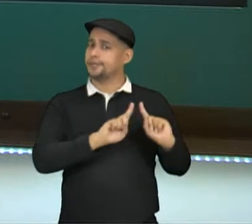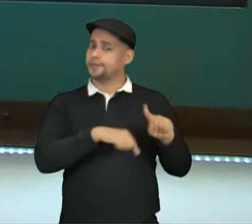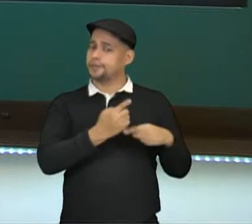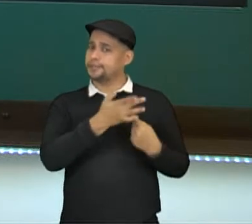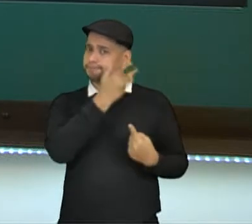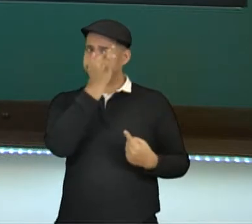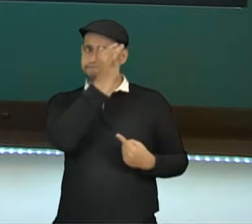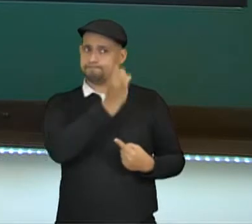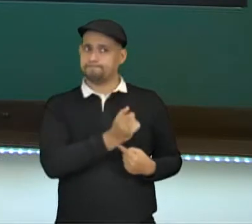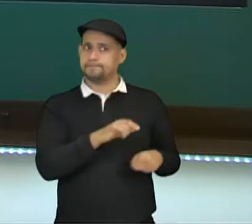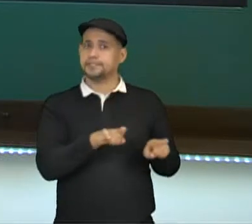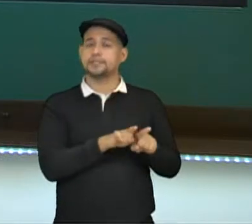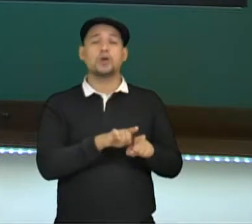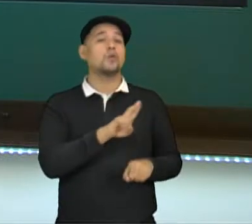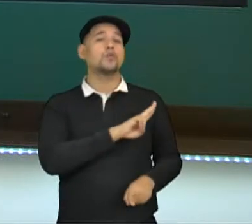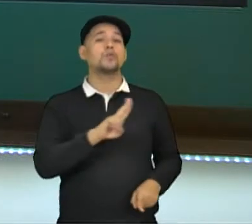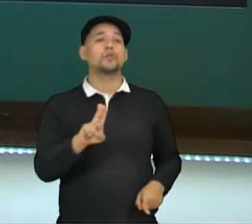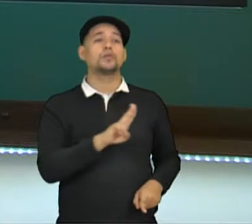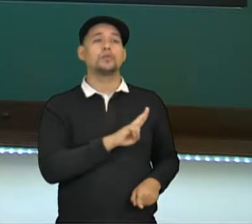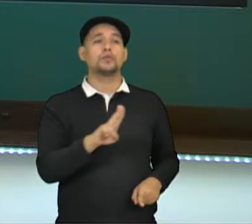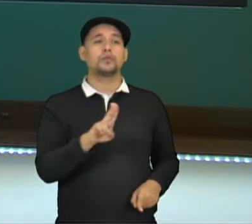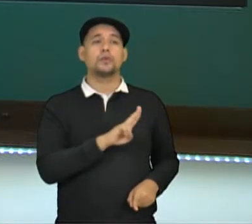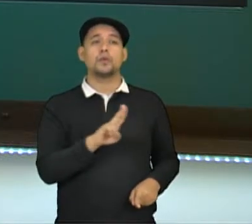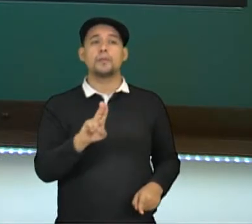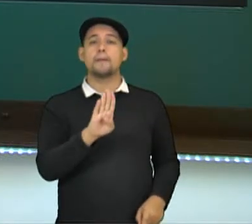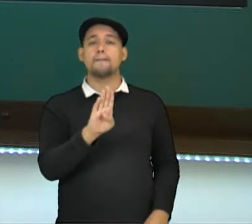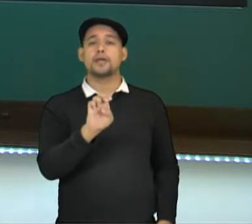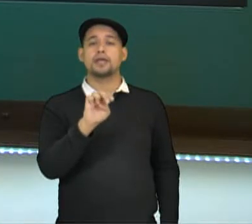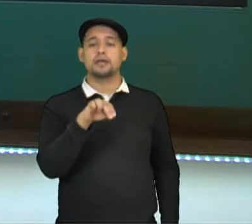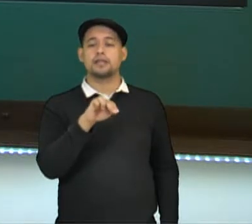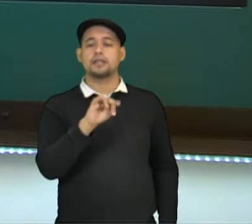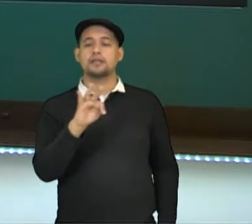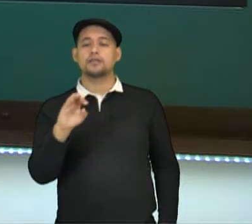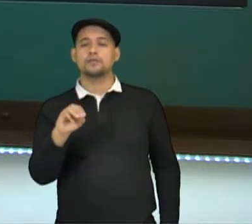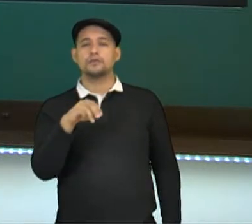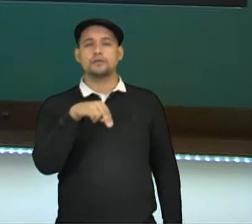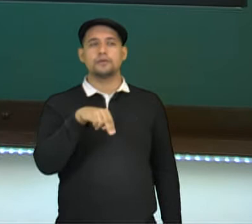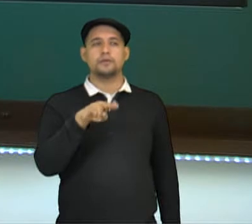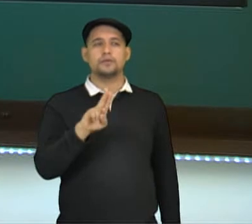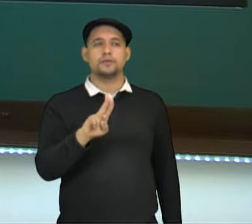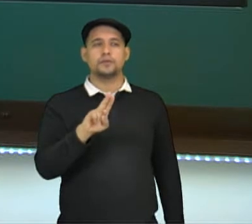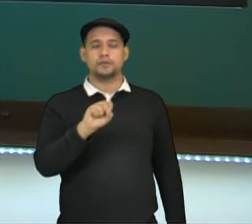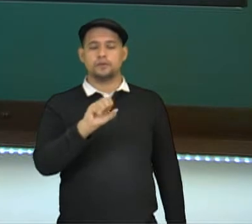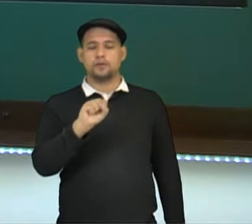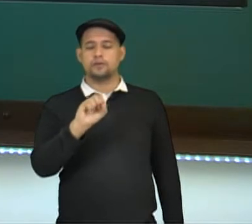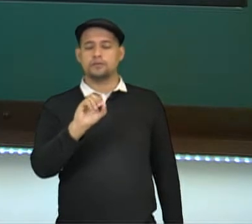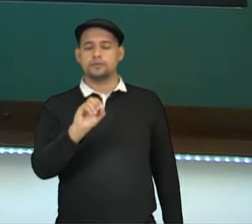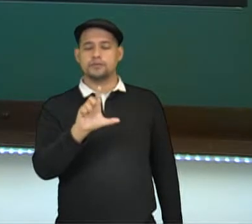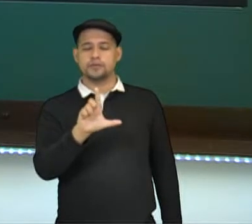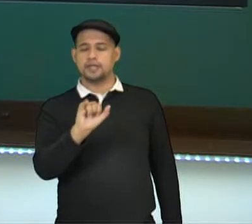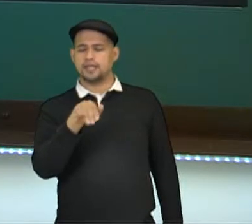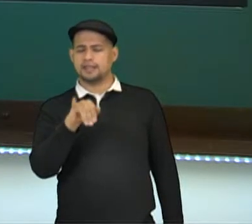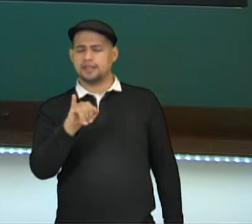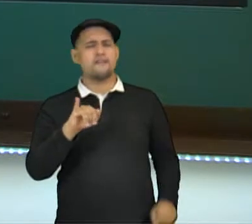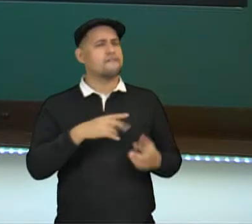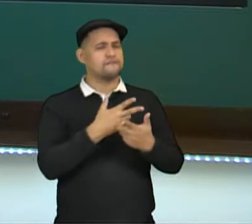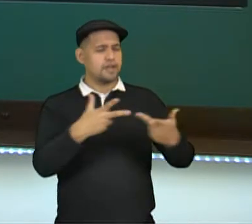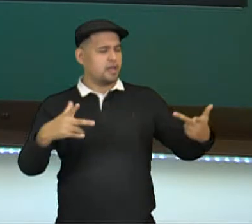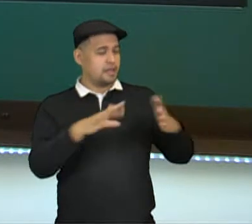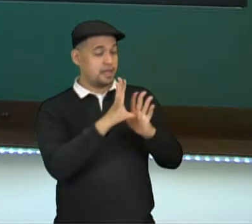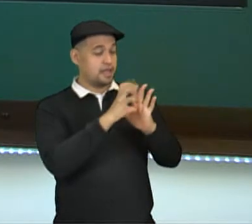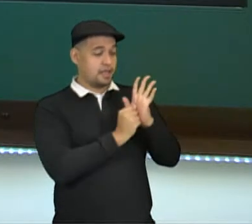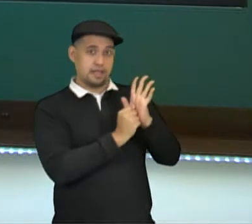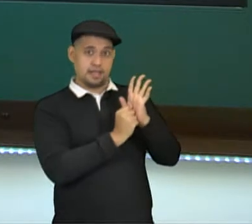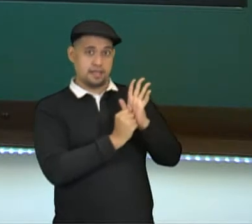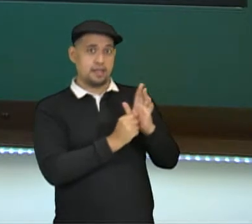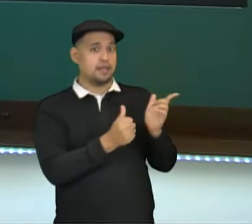ter aqui, ó, que é chamado de Benito Mussolini. Então, aqueles que se alistaram, muitos desses se alistaram na Primeira Guerra